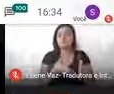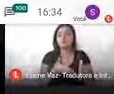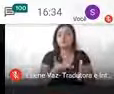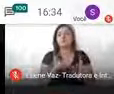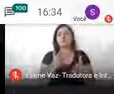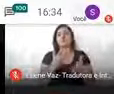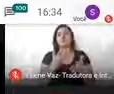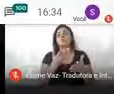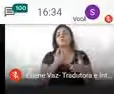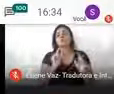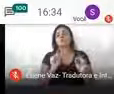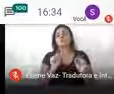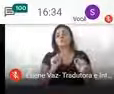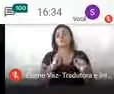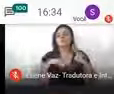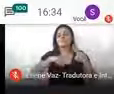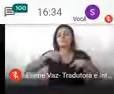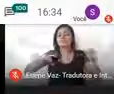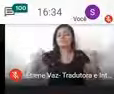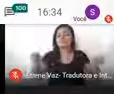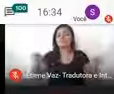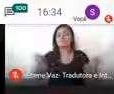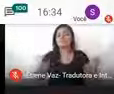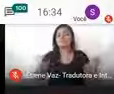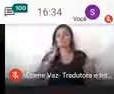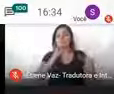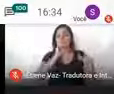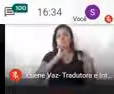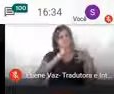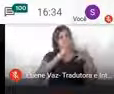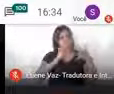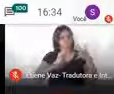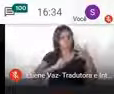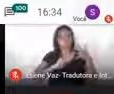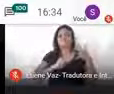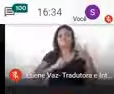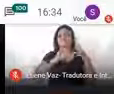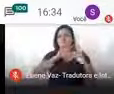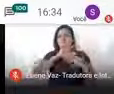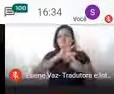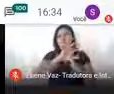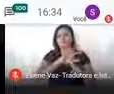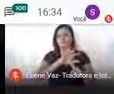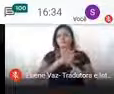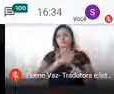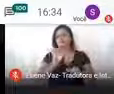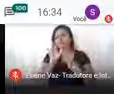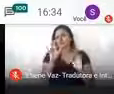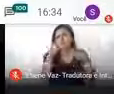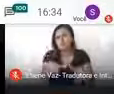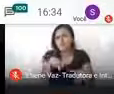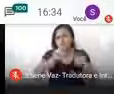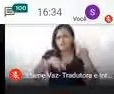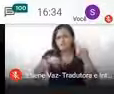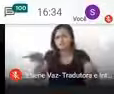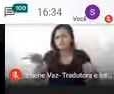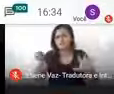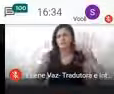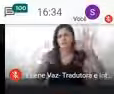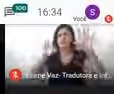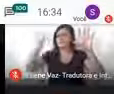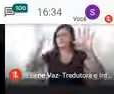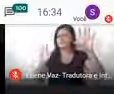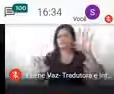nas variáveis, extralinguísticas, mas o fator geográfico muitas vezes perde, porque escolhe-se apenas uma comunidade